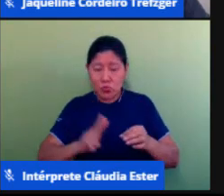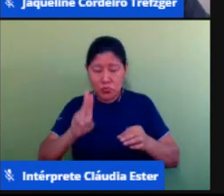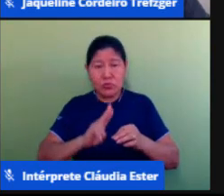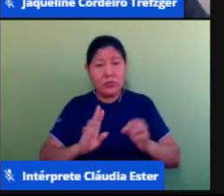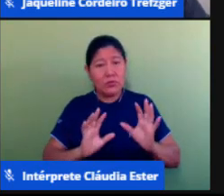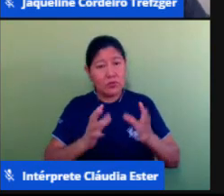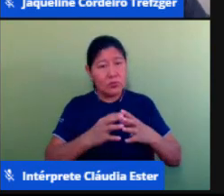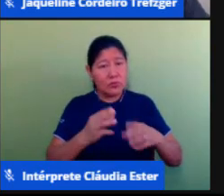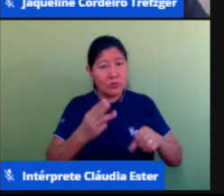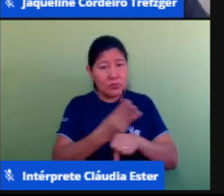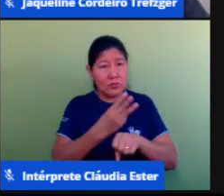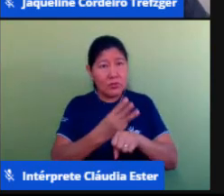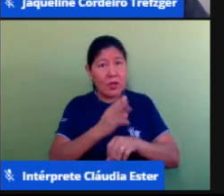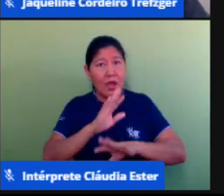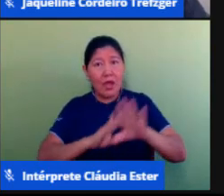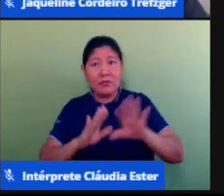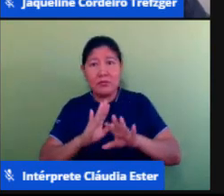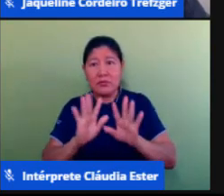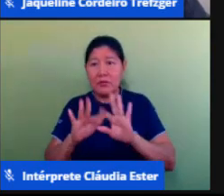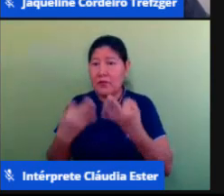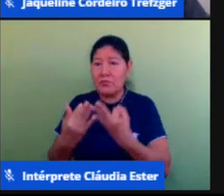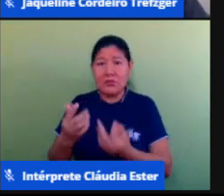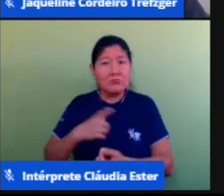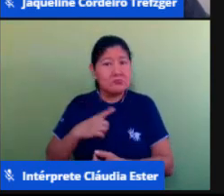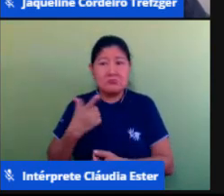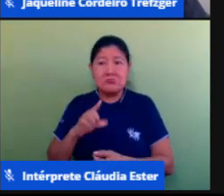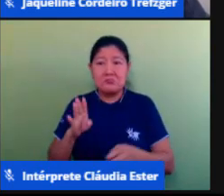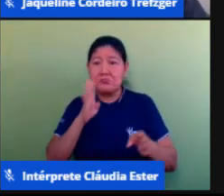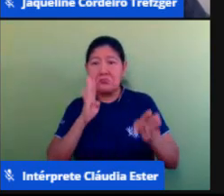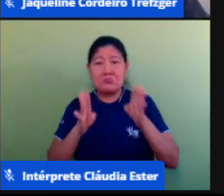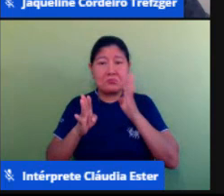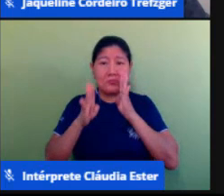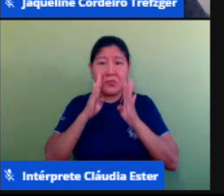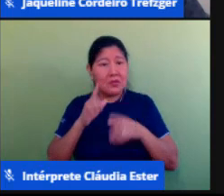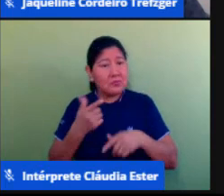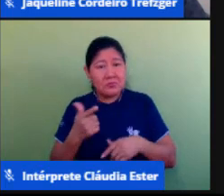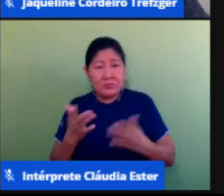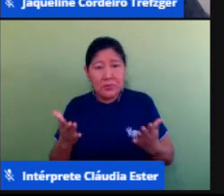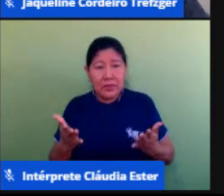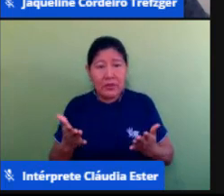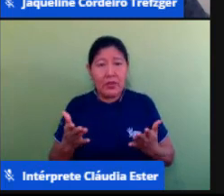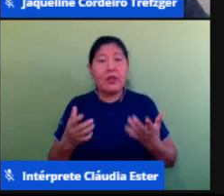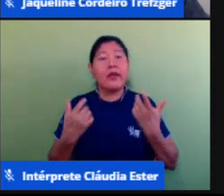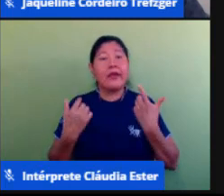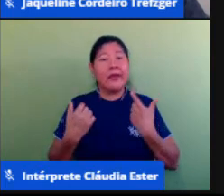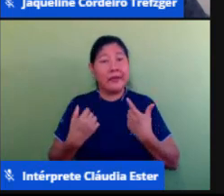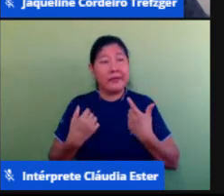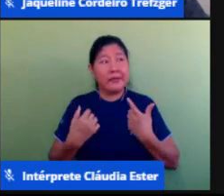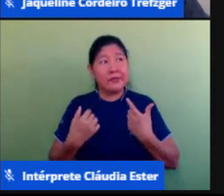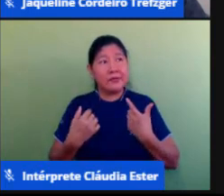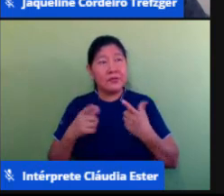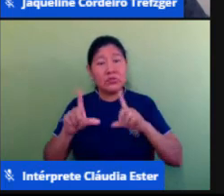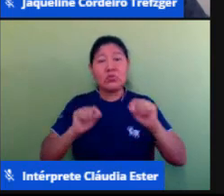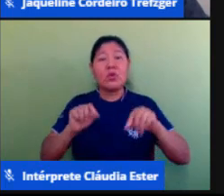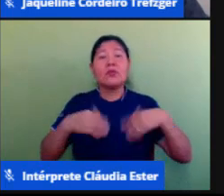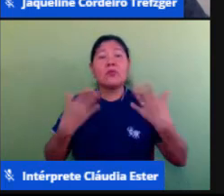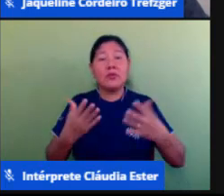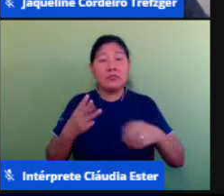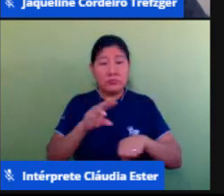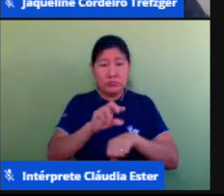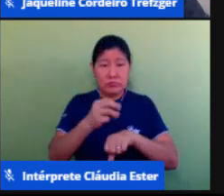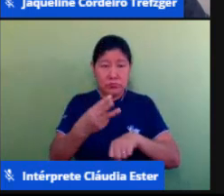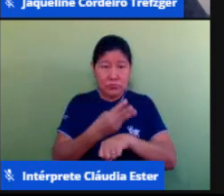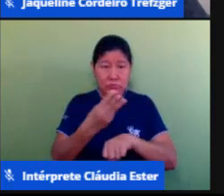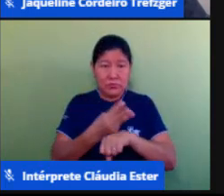famílias não têm Facebook, e eles preferem o WhatsApp. E aí eu pego as minhas aulas, todas as minhas